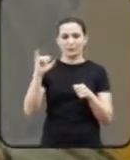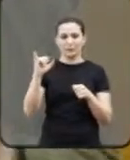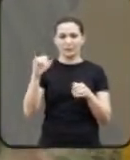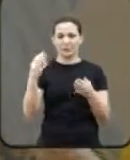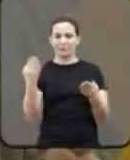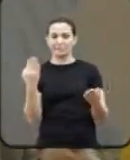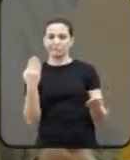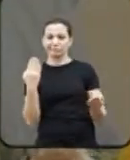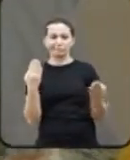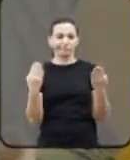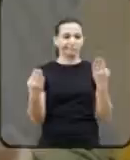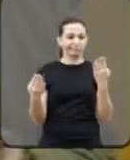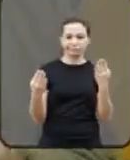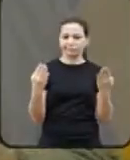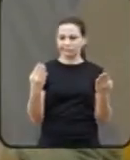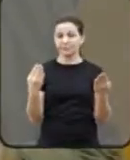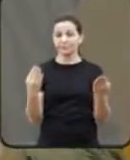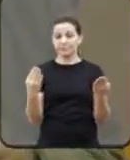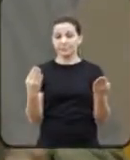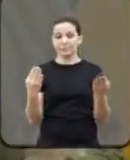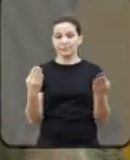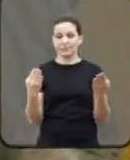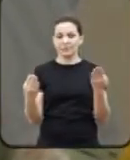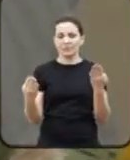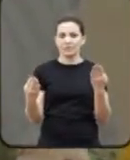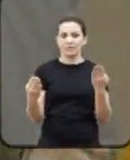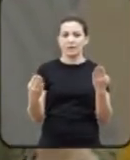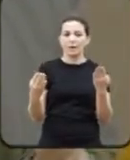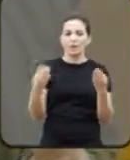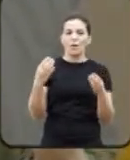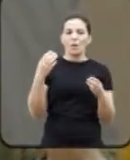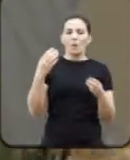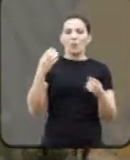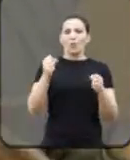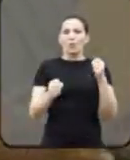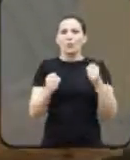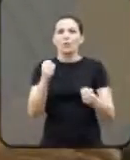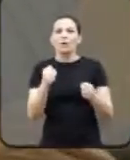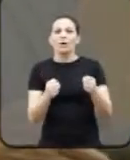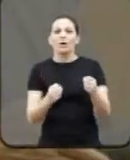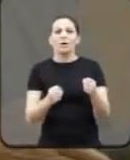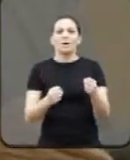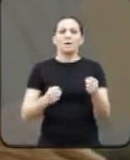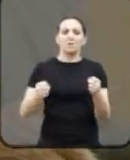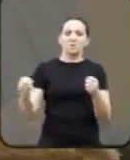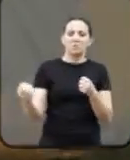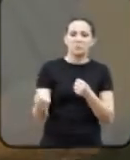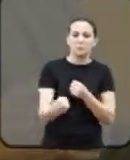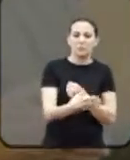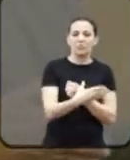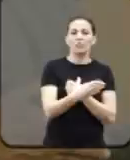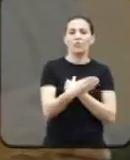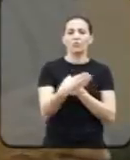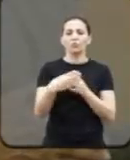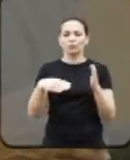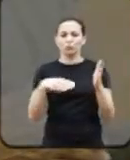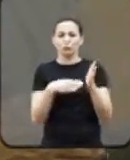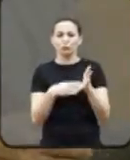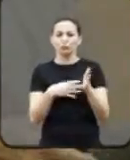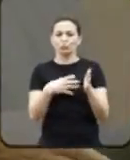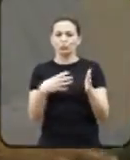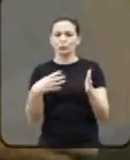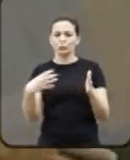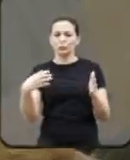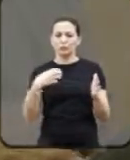SEI para apurar, eu ia comparar, desculpa, mas ia comparar um Rolls Royce, que é o que eles estão fazendo em apuração, né?